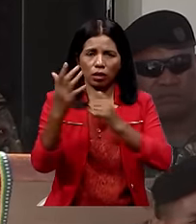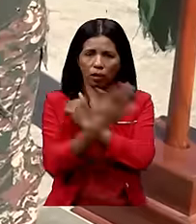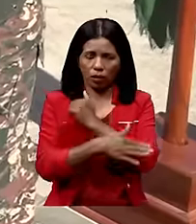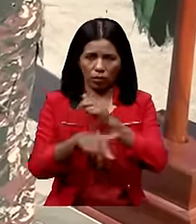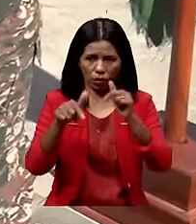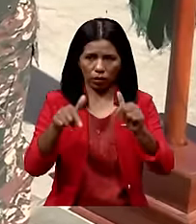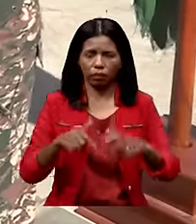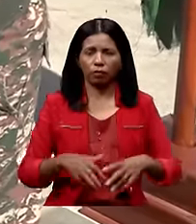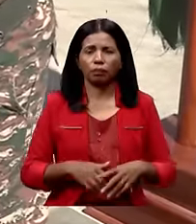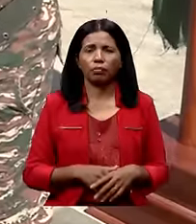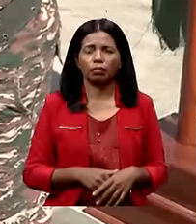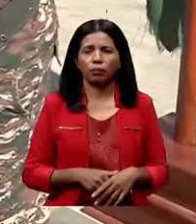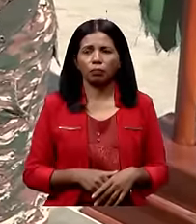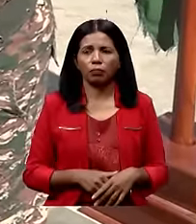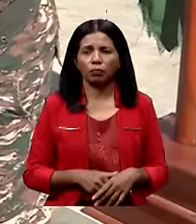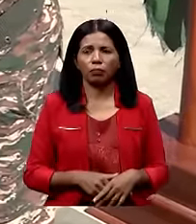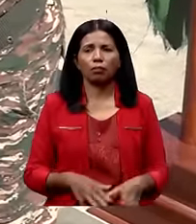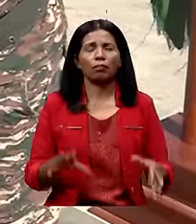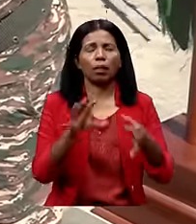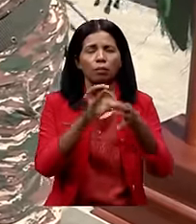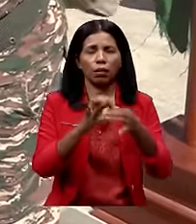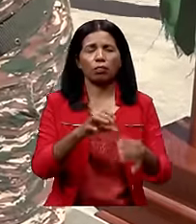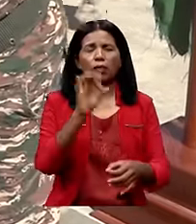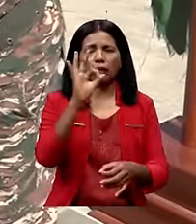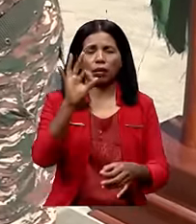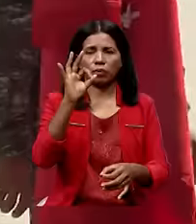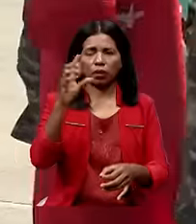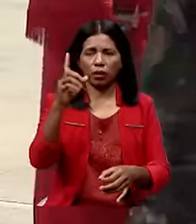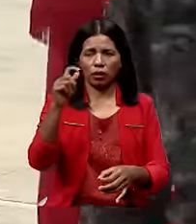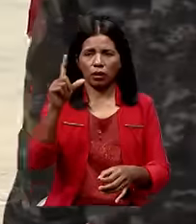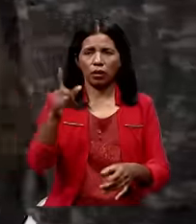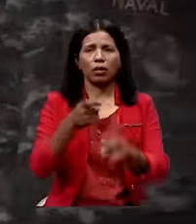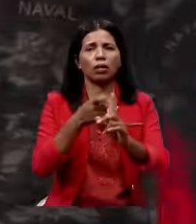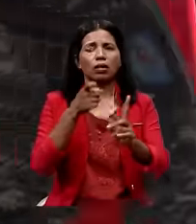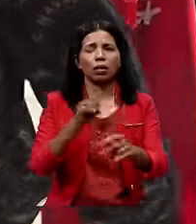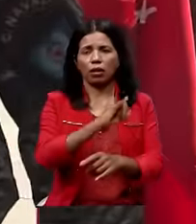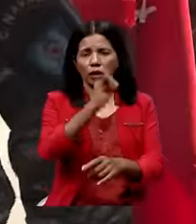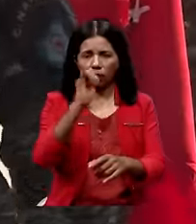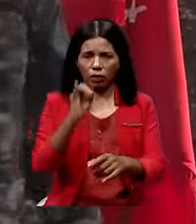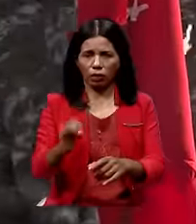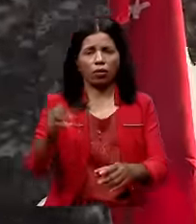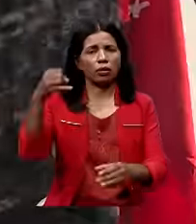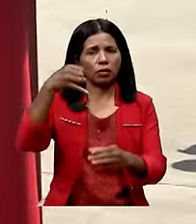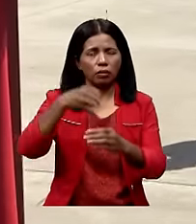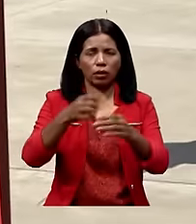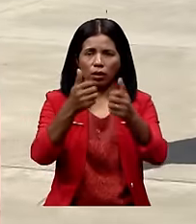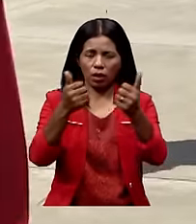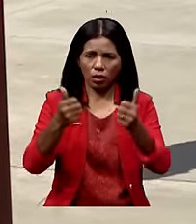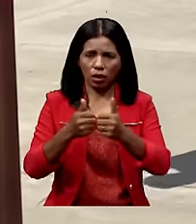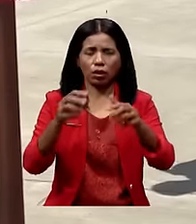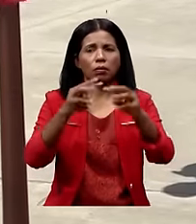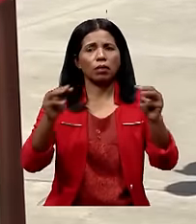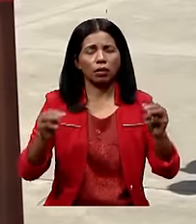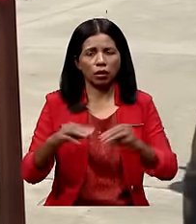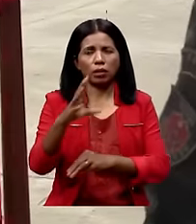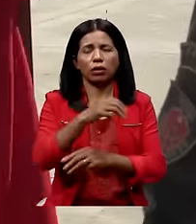dia. Membro FFRTL husi componente naval nebe identificado envolve iha arte marciais no